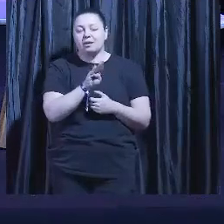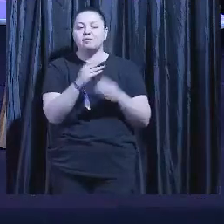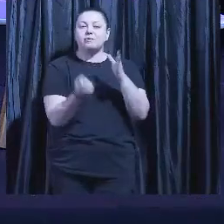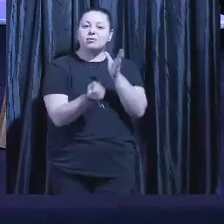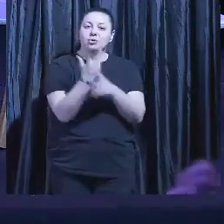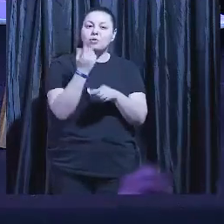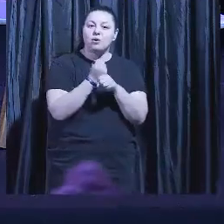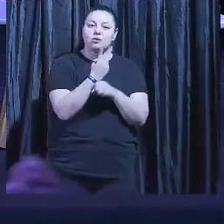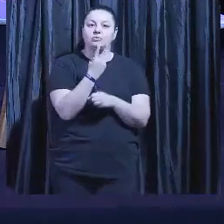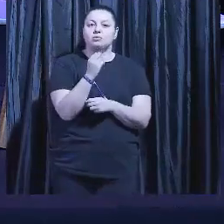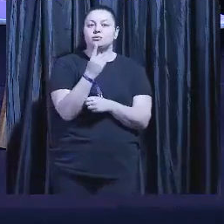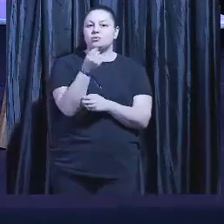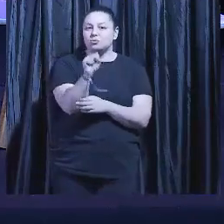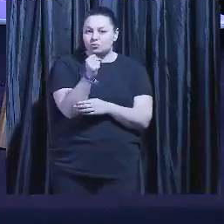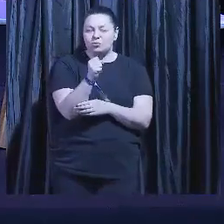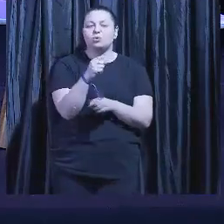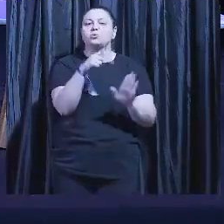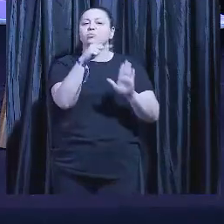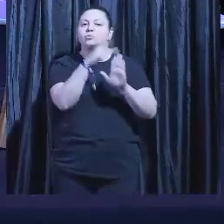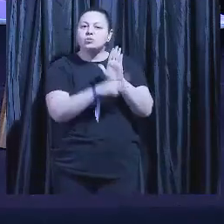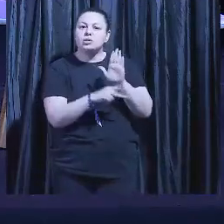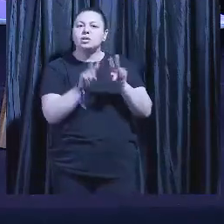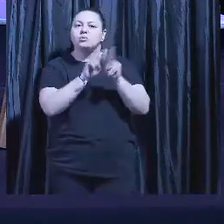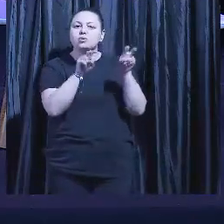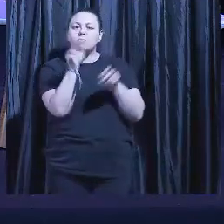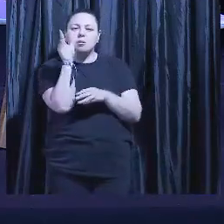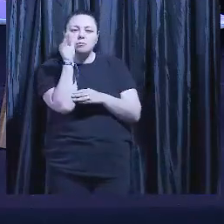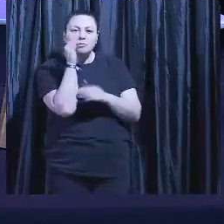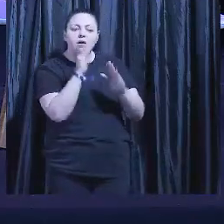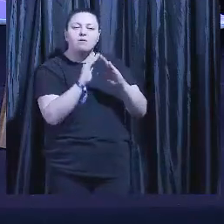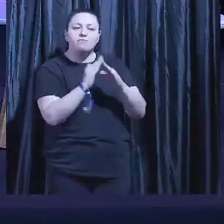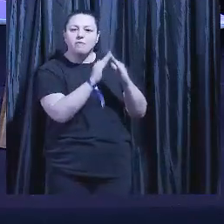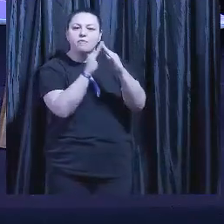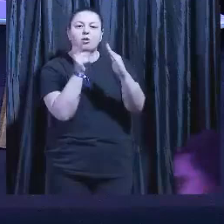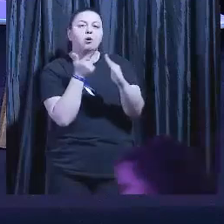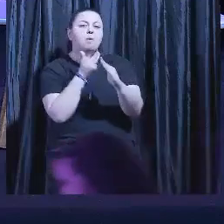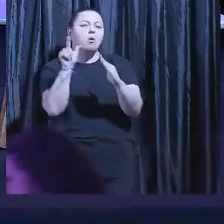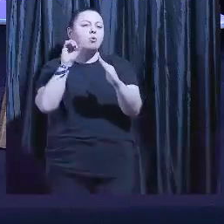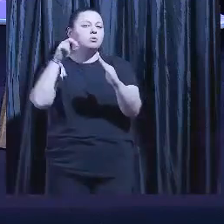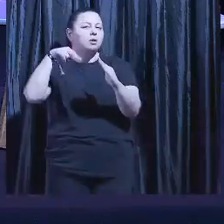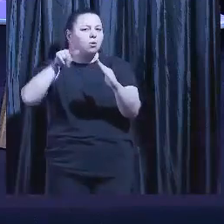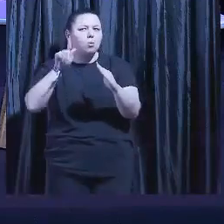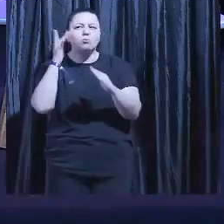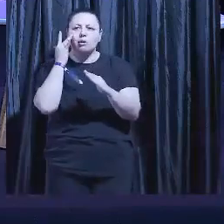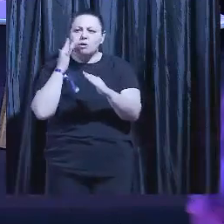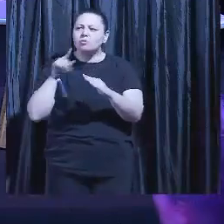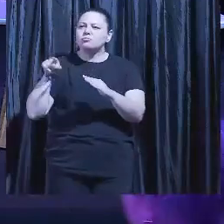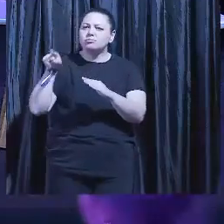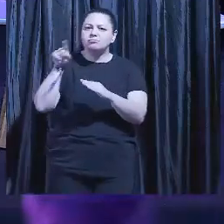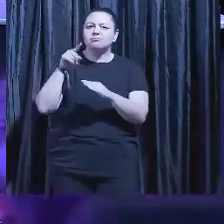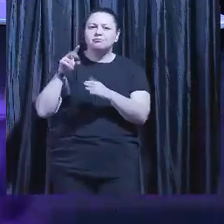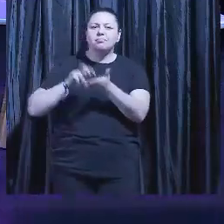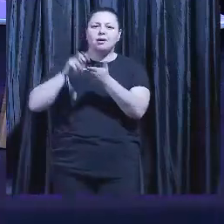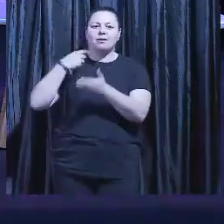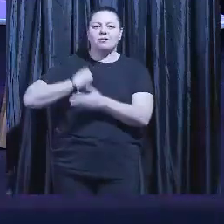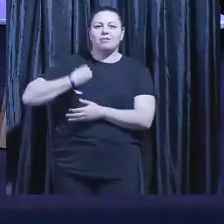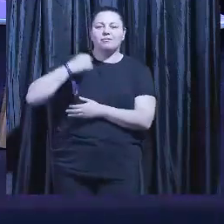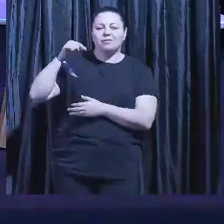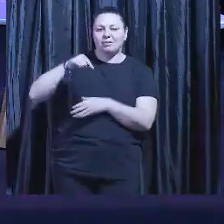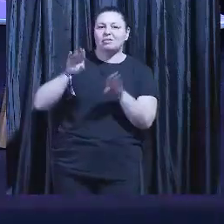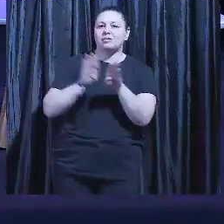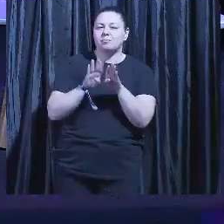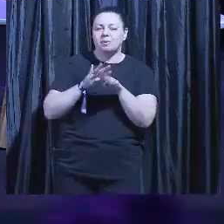como um projeto do Observatório de Favelas, que é uma outra ONG, que eu acho que inclusive que elas estão por aqui hoje ou amanhã. E